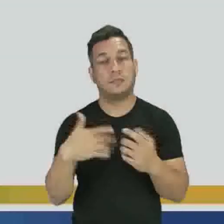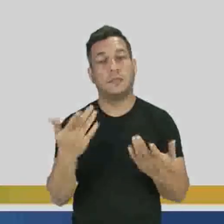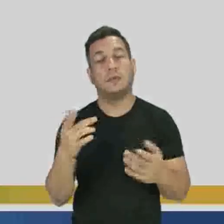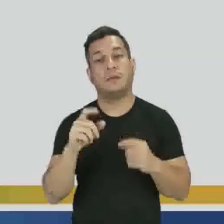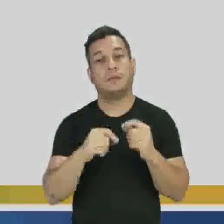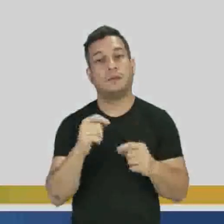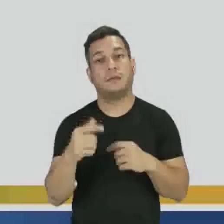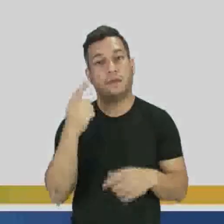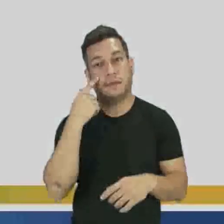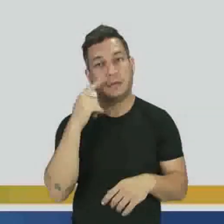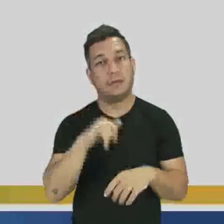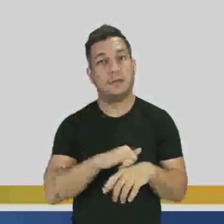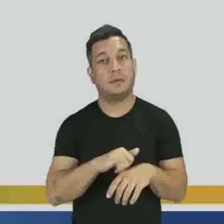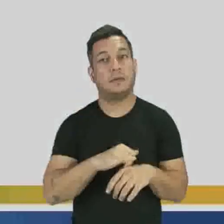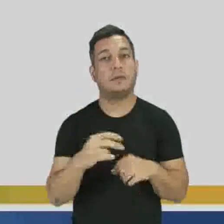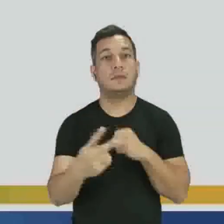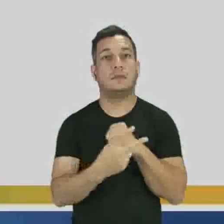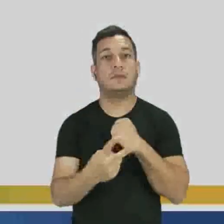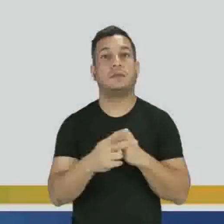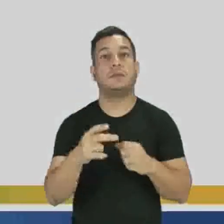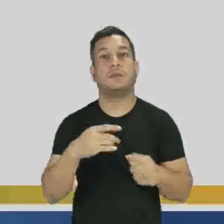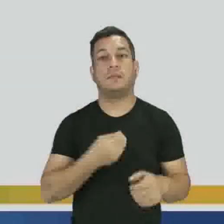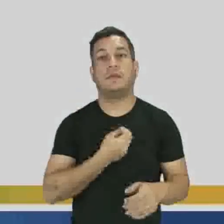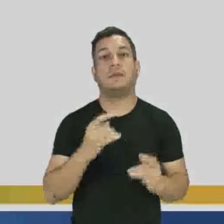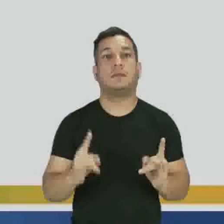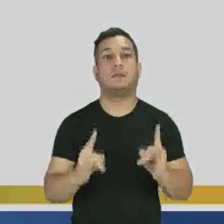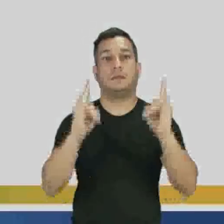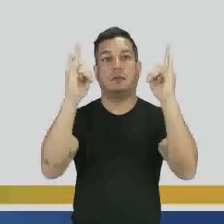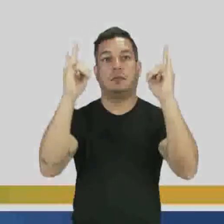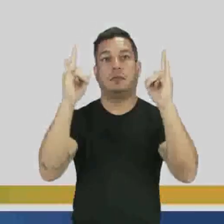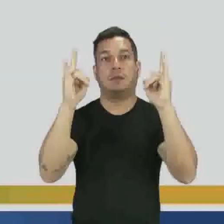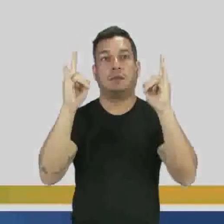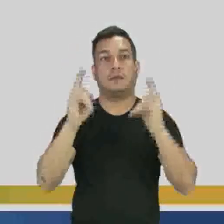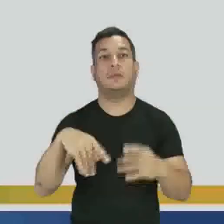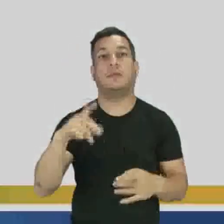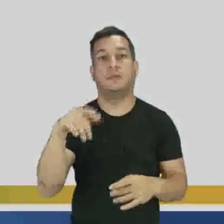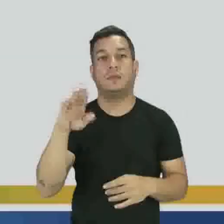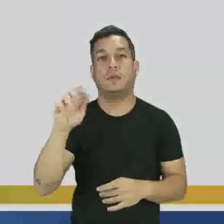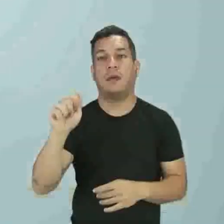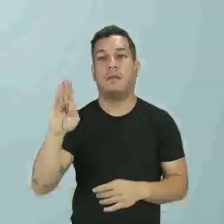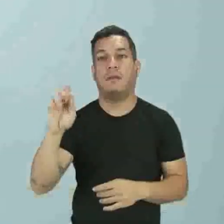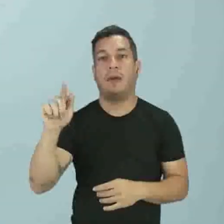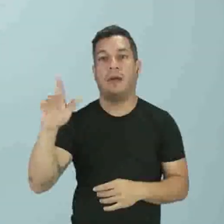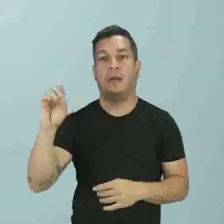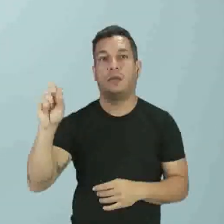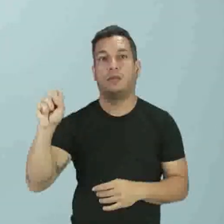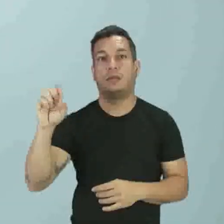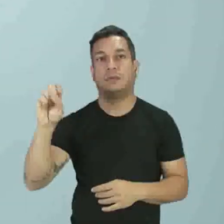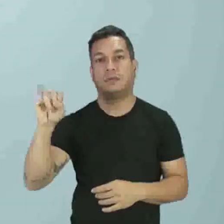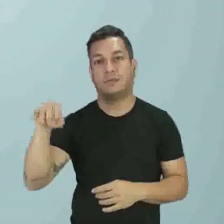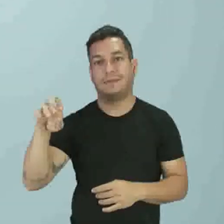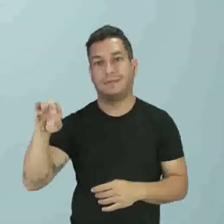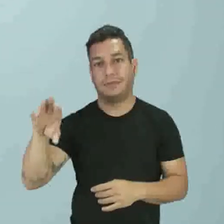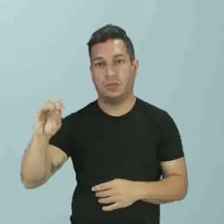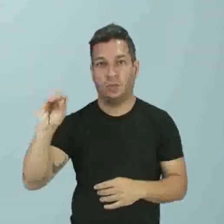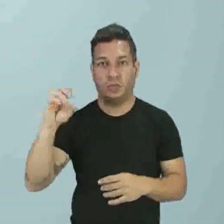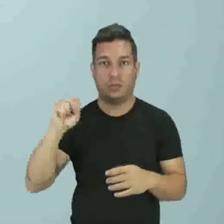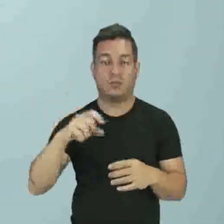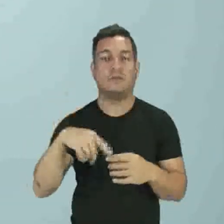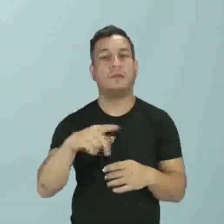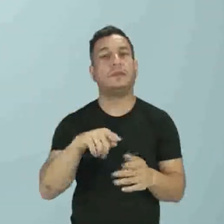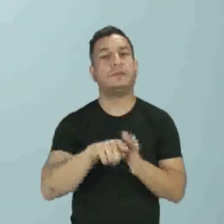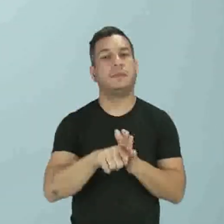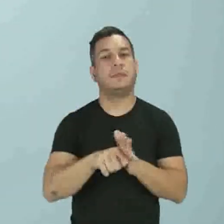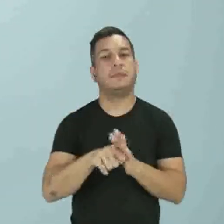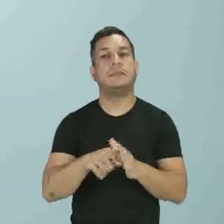as medidas de proteção presentes nos prédios contra os abalos sísmicos. Então aí, faça uma pesquisa no seu caderno sobre o que são os